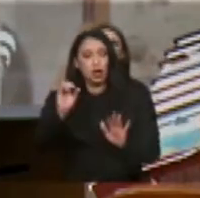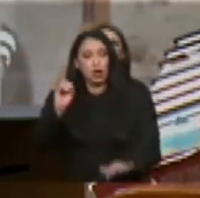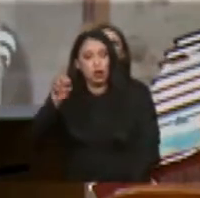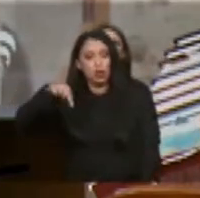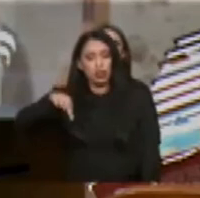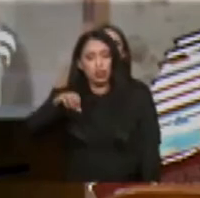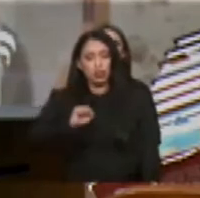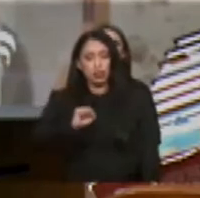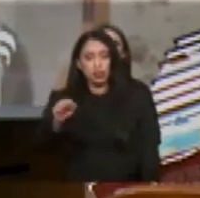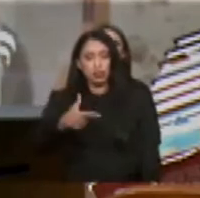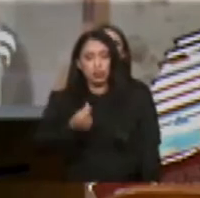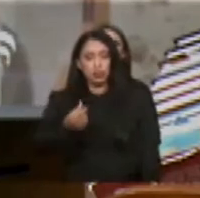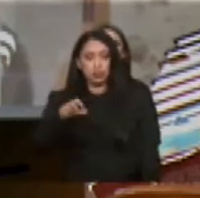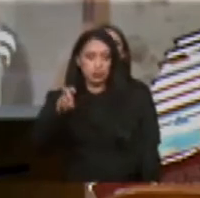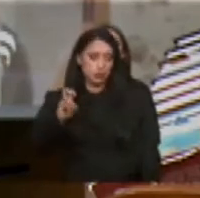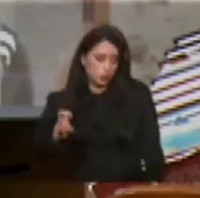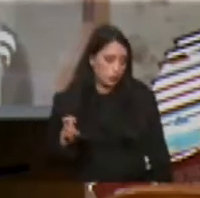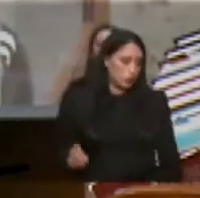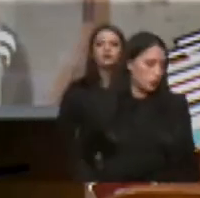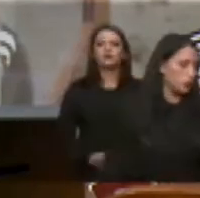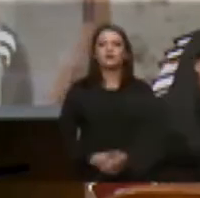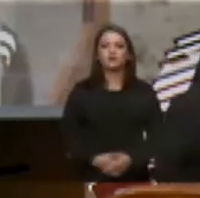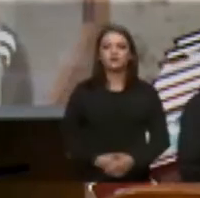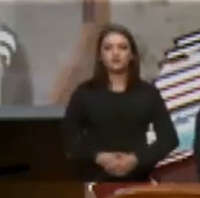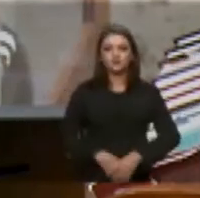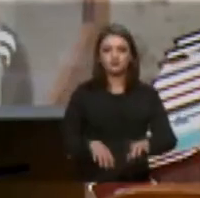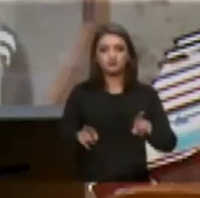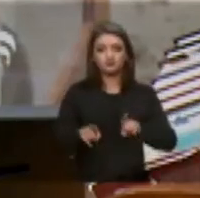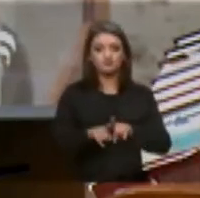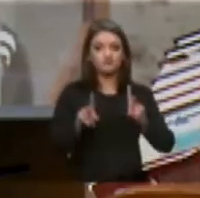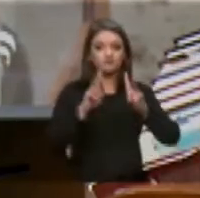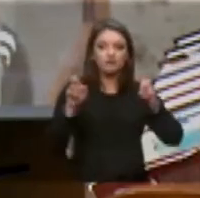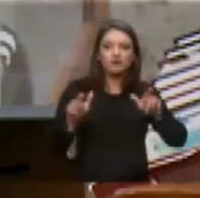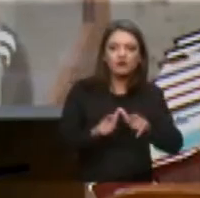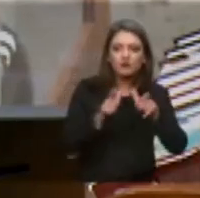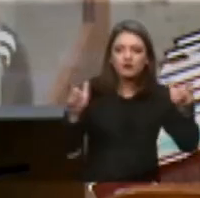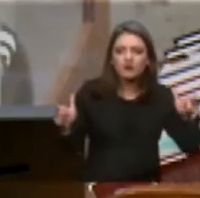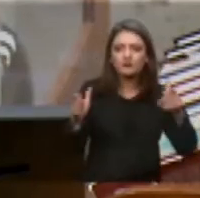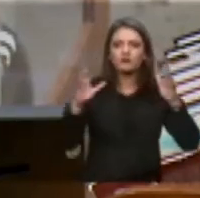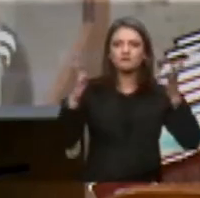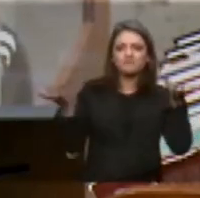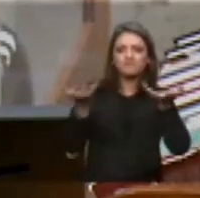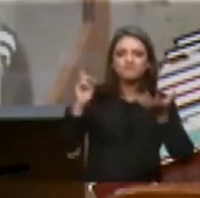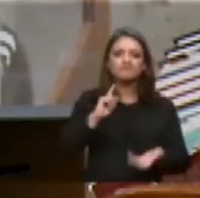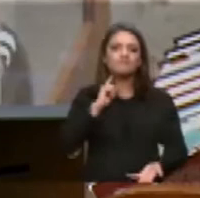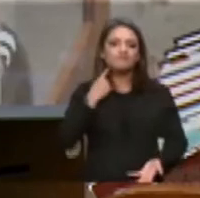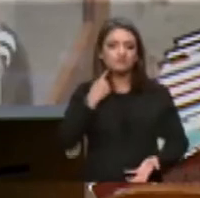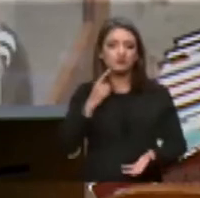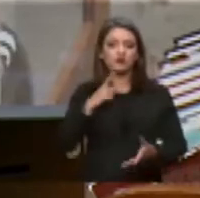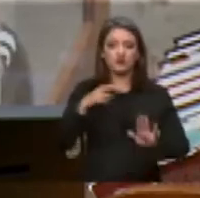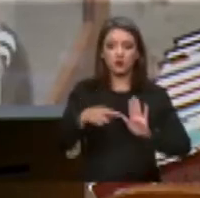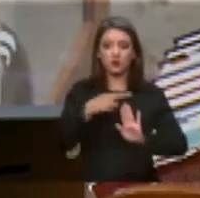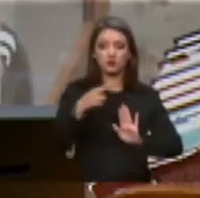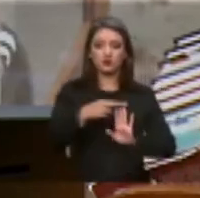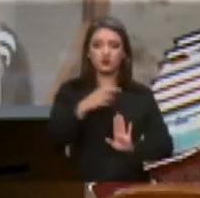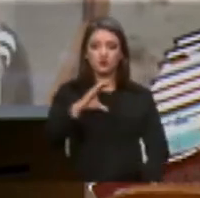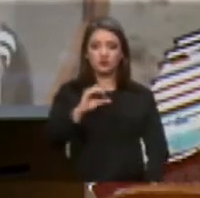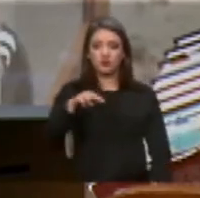OMS em 2005. E mais, em relação à maioria dos poluentes, a Resolução CONAMA 491 de